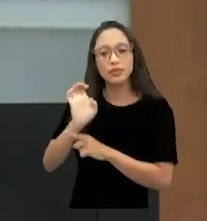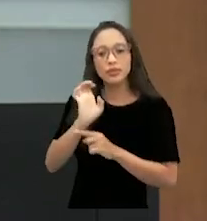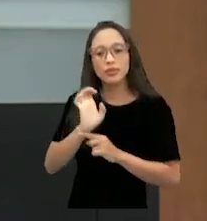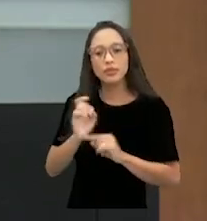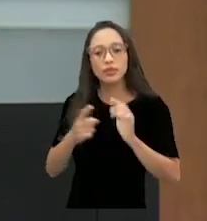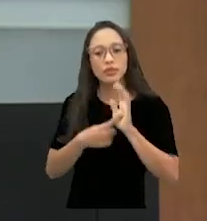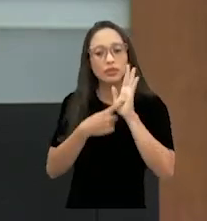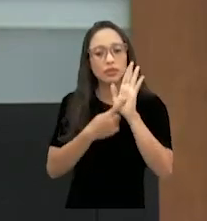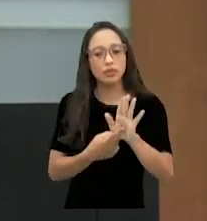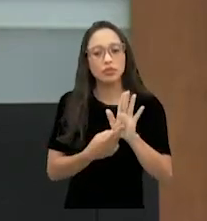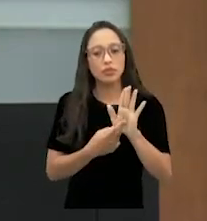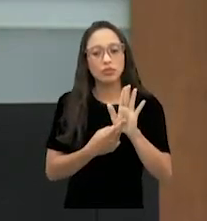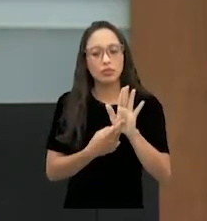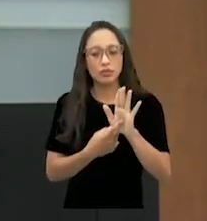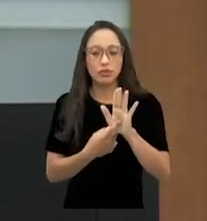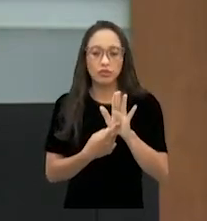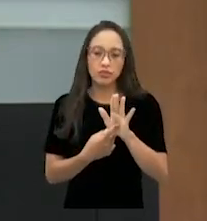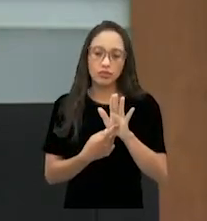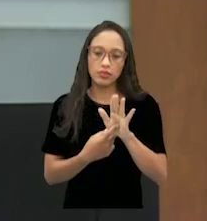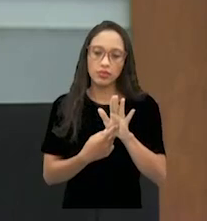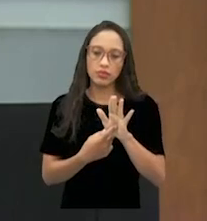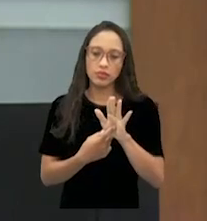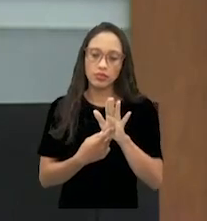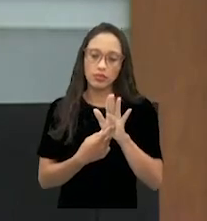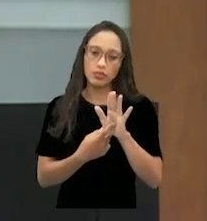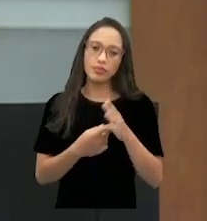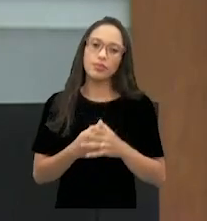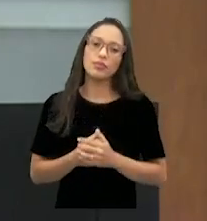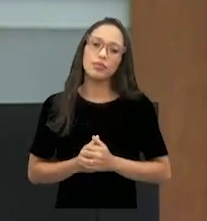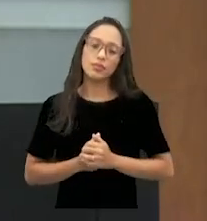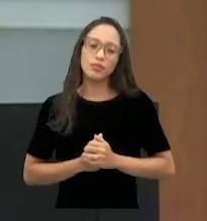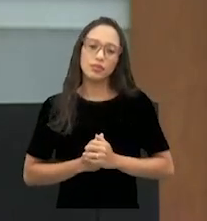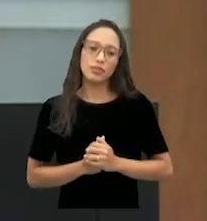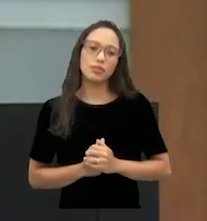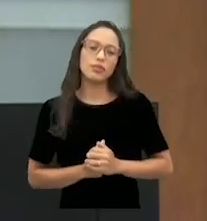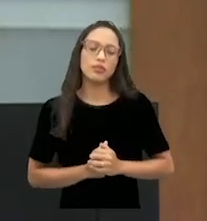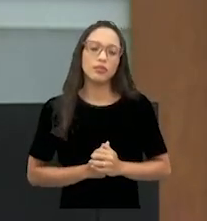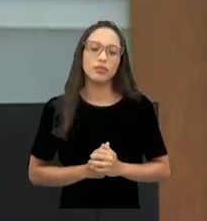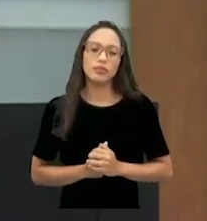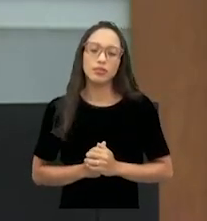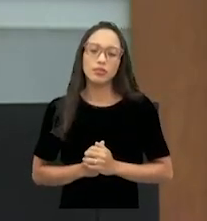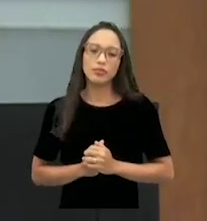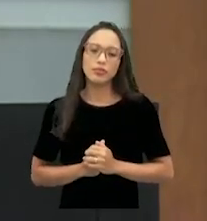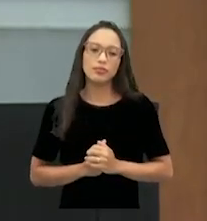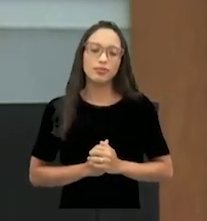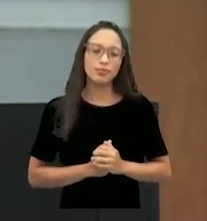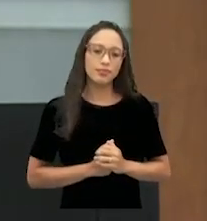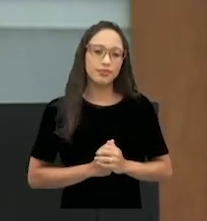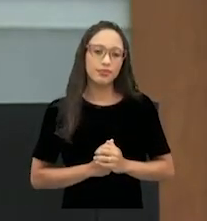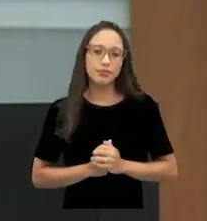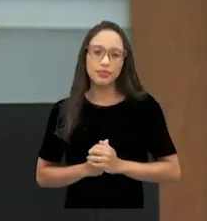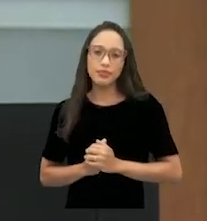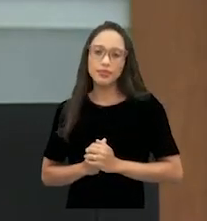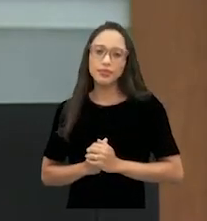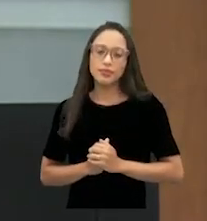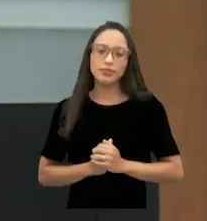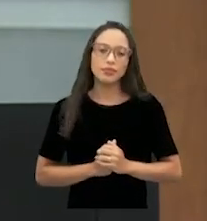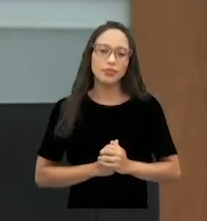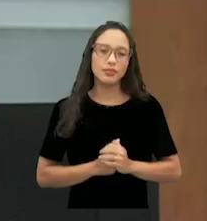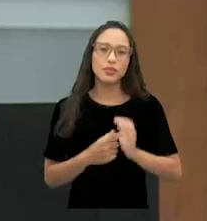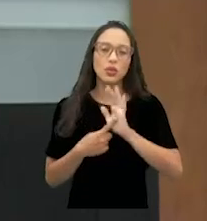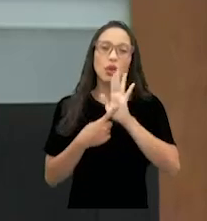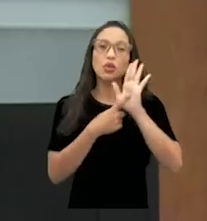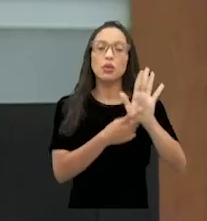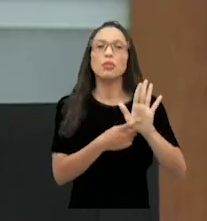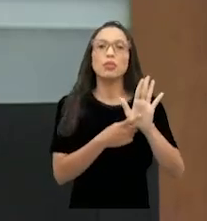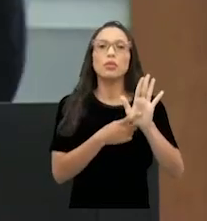constitucional, essa coisa inusitada, que nenhum ente federativo brasileiro